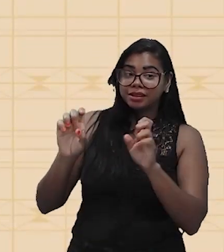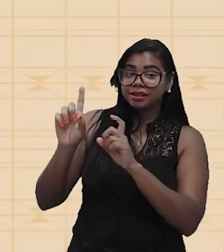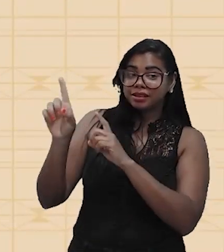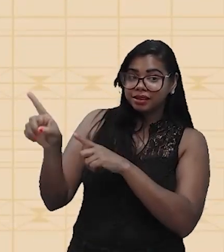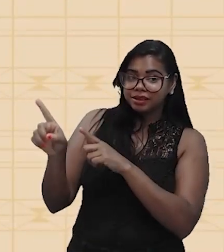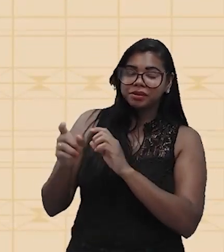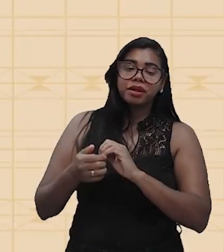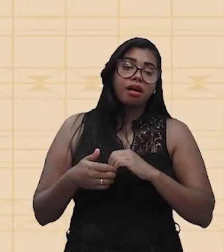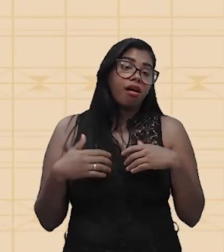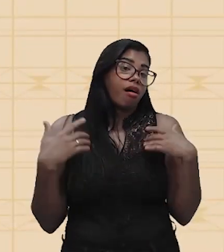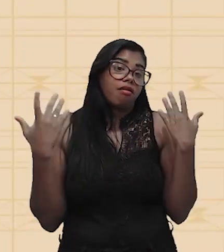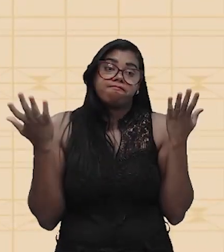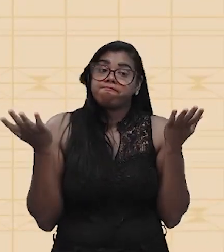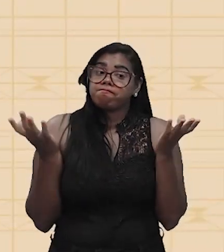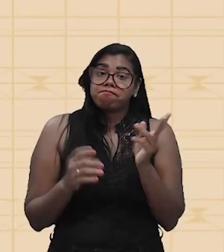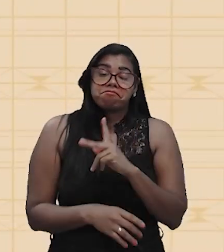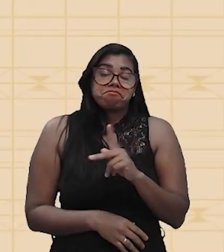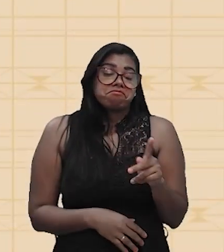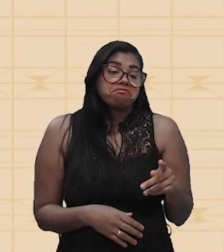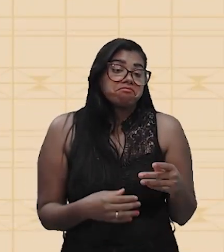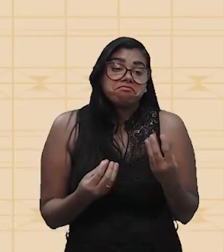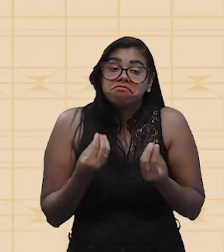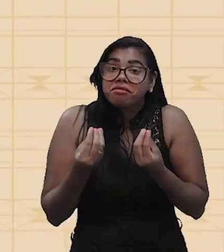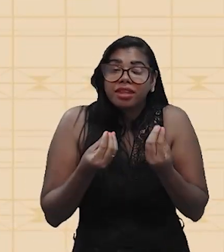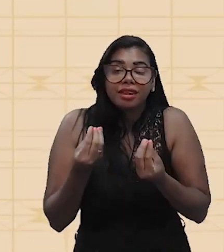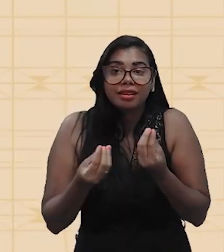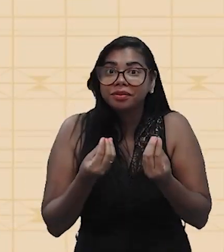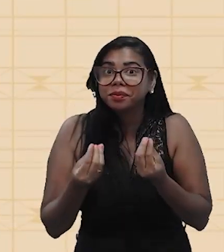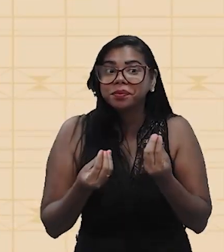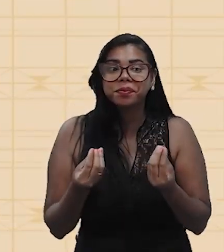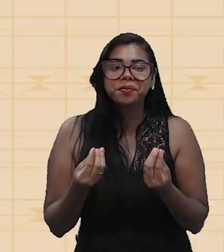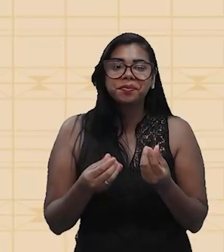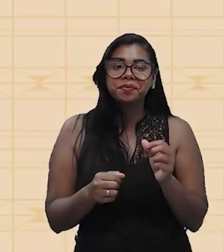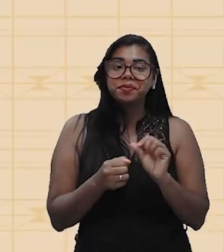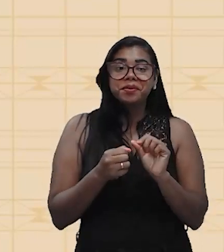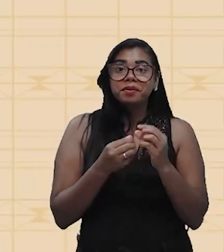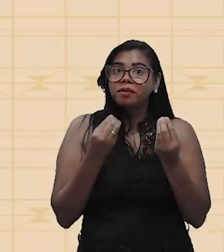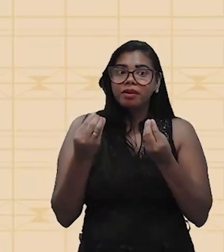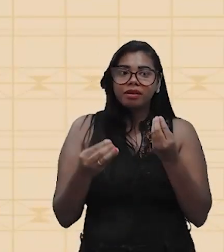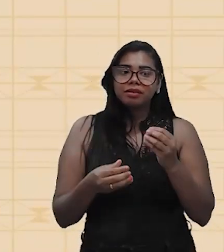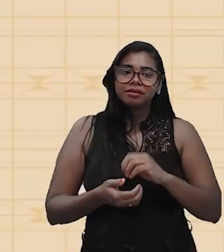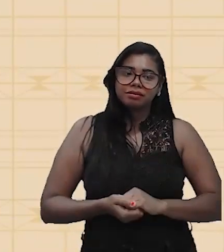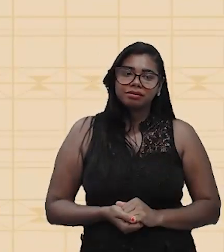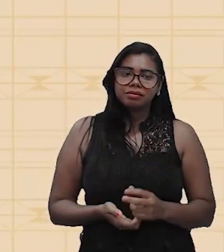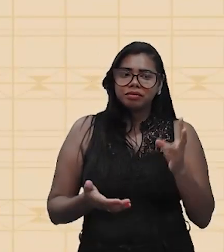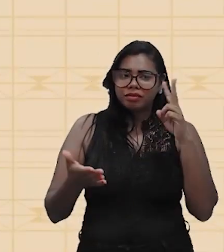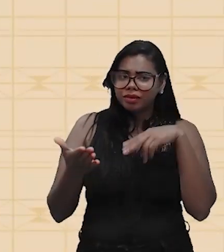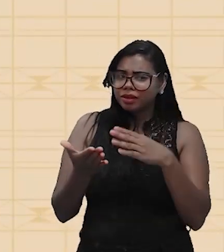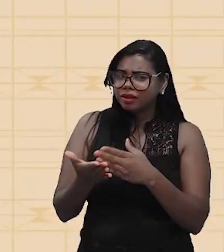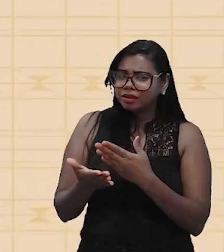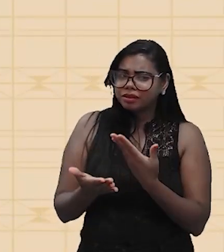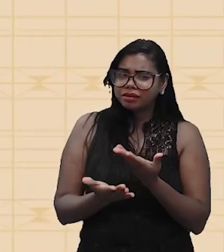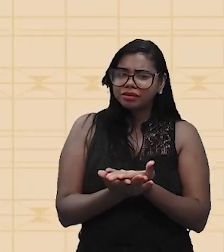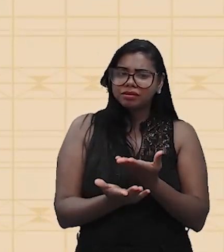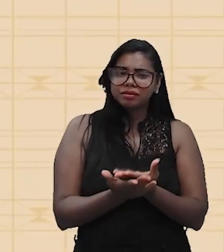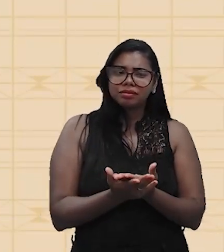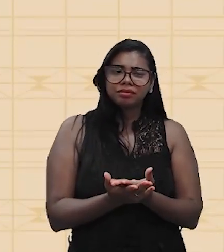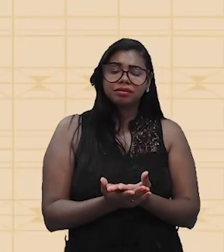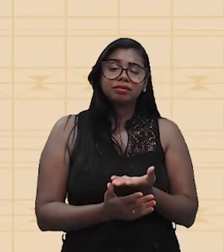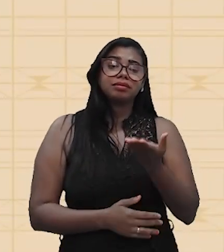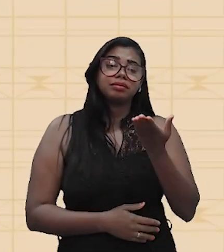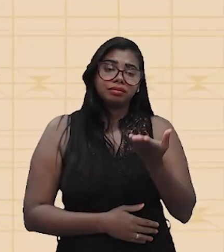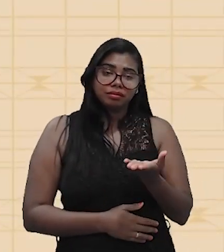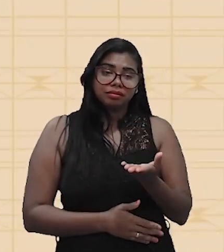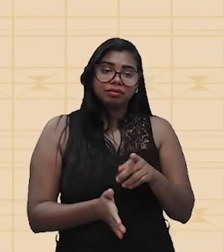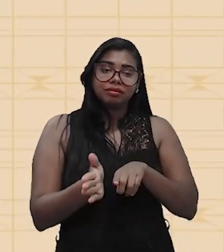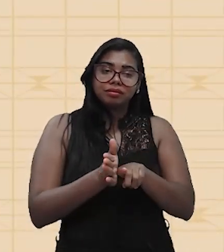dizendo, Paulinho, então por que tu botou? Mequetrefe, por que eu tenho que fazer igual que está no livro? Faz sentido para você? Para que você depois não fique dizendo, de